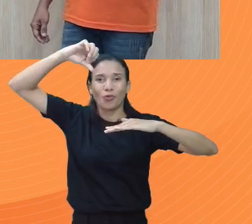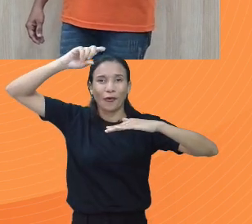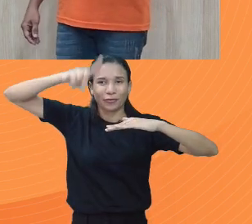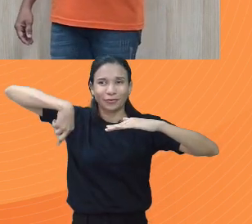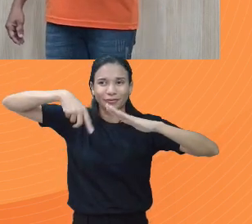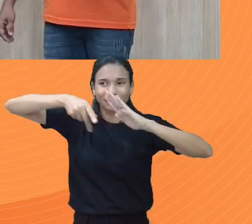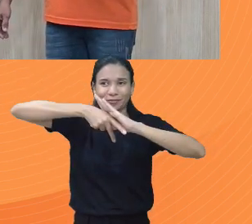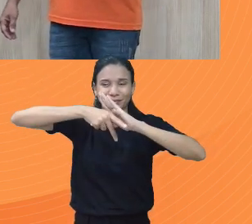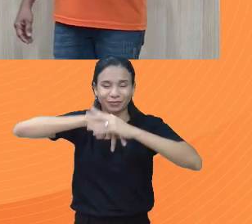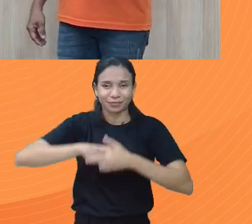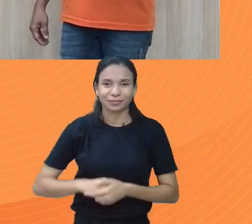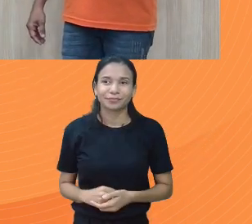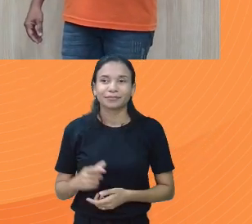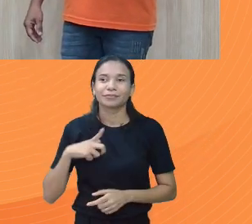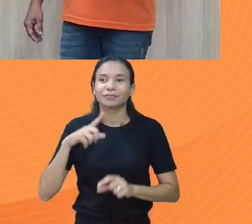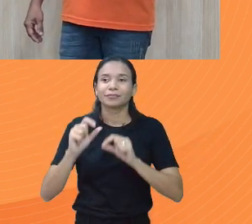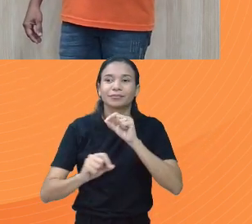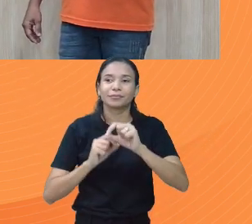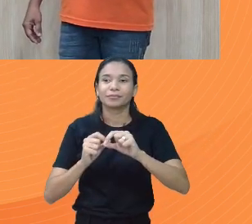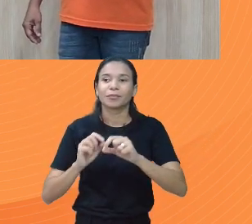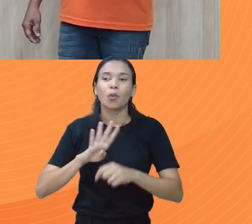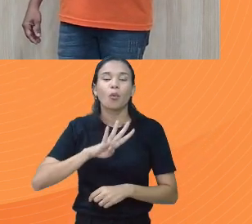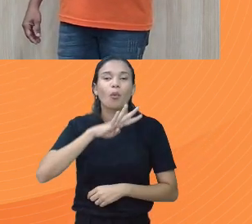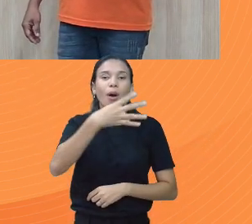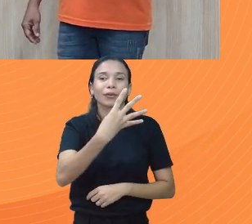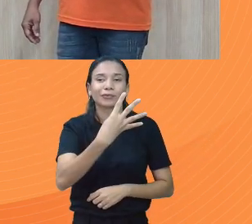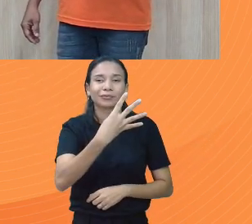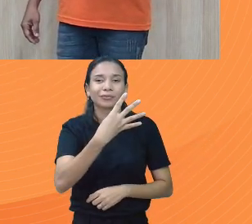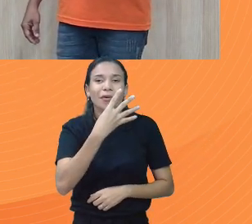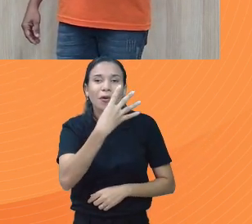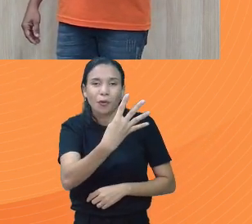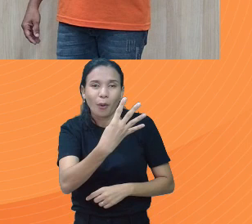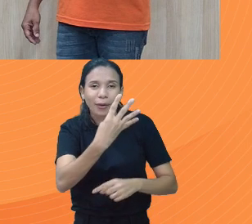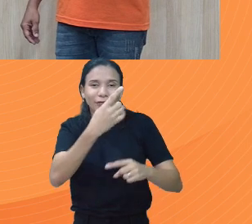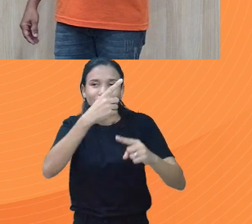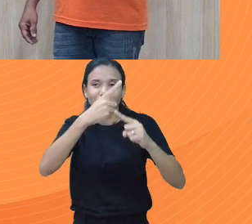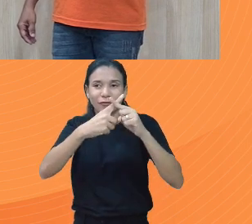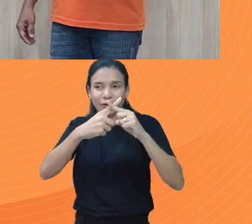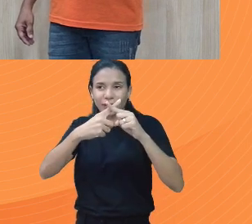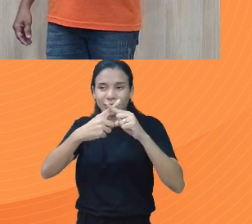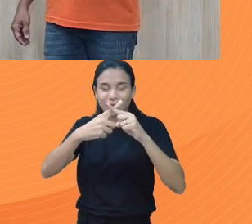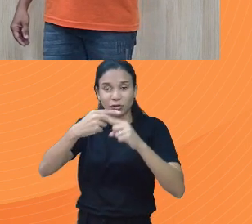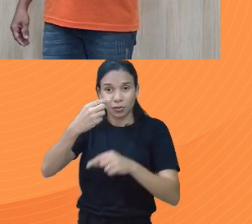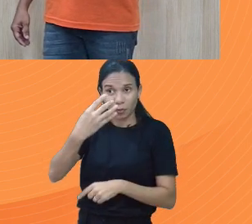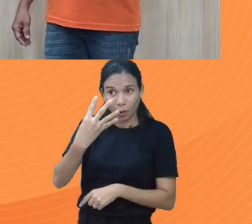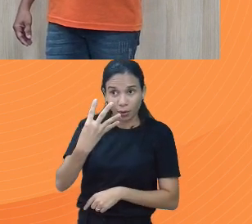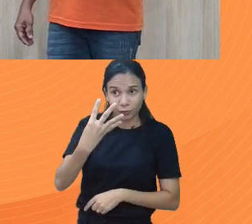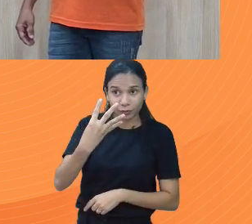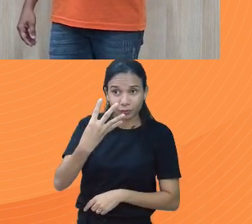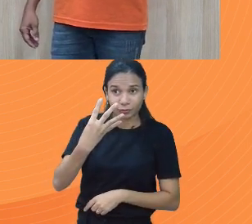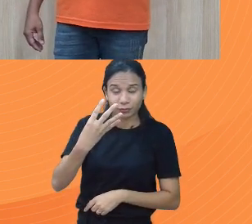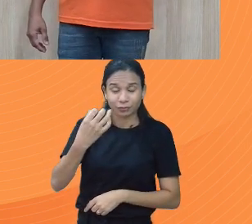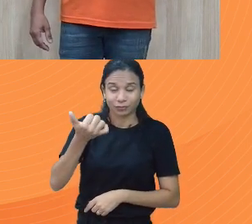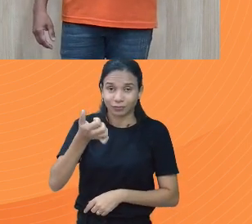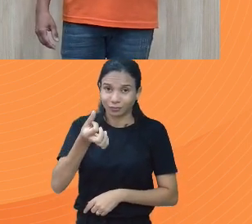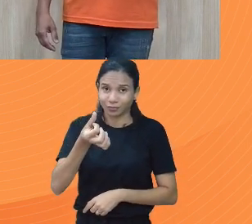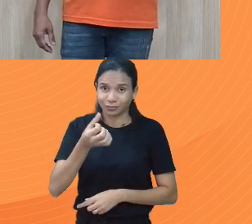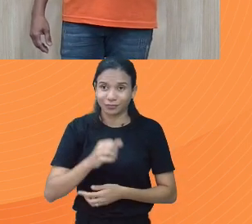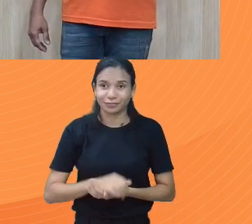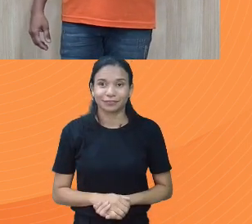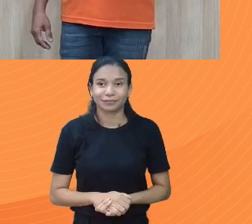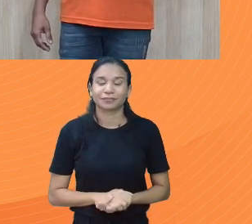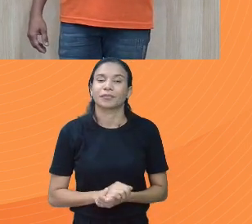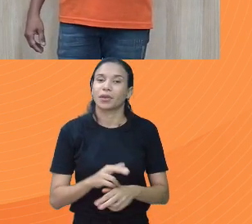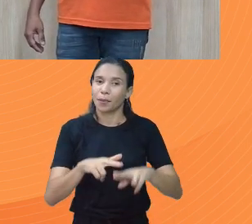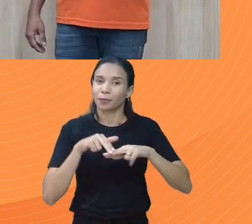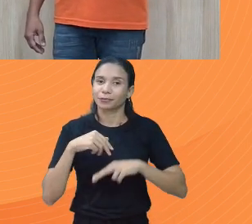fração, vai dar 4. 4 vezes 4, 16. Então,